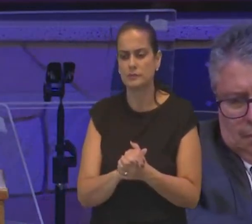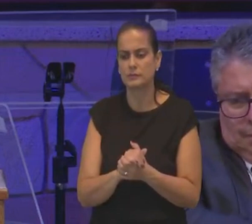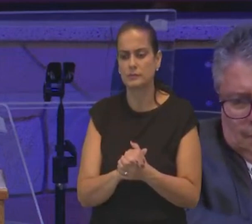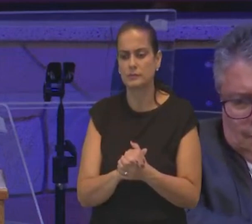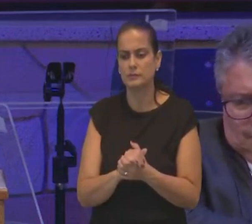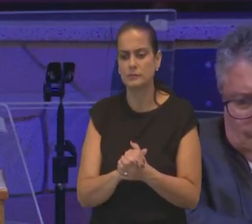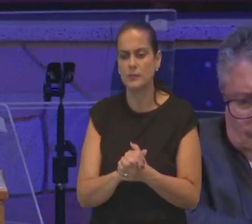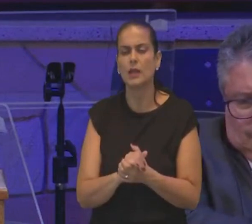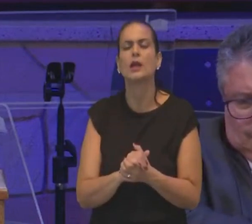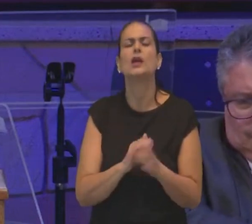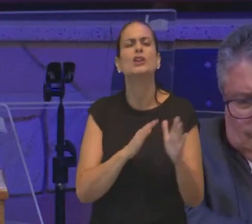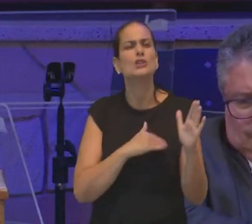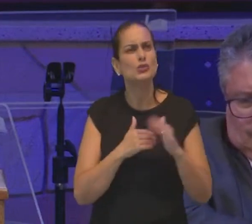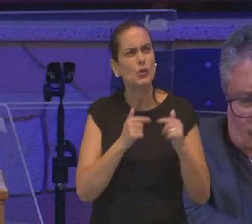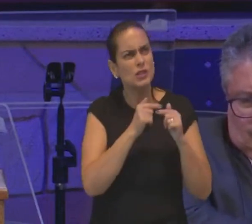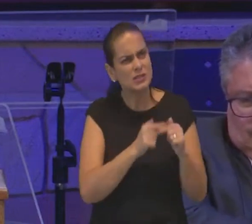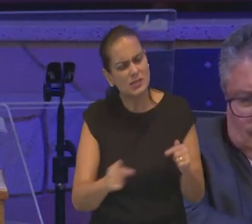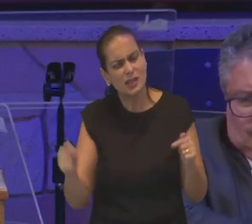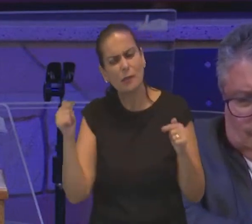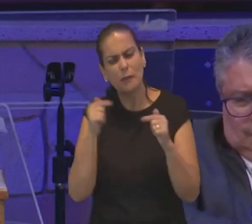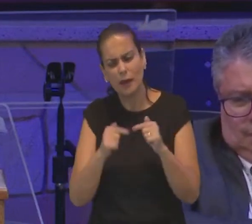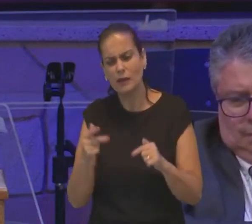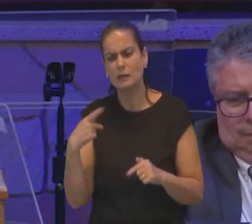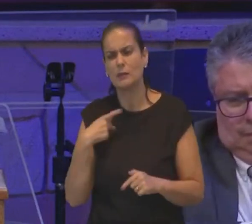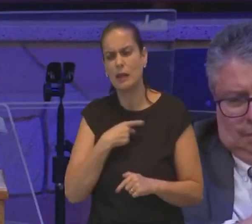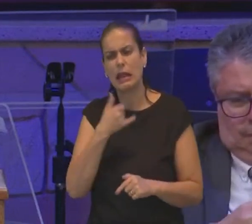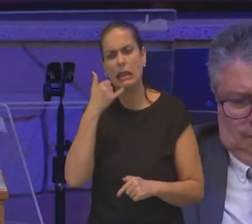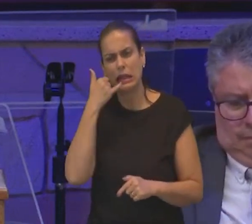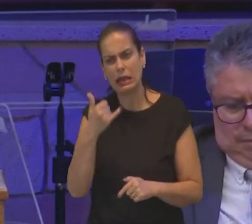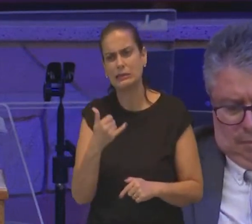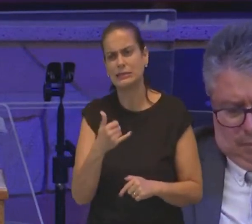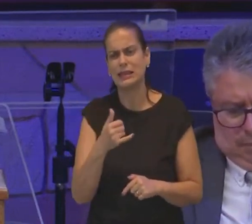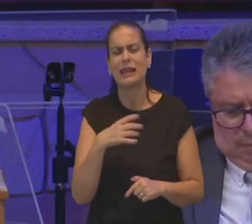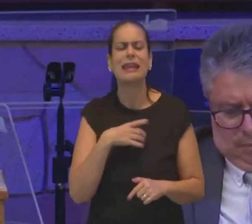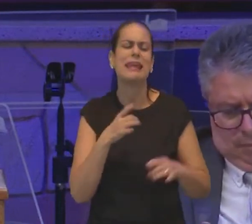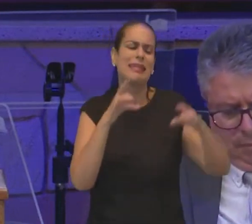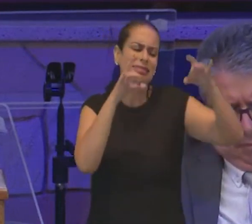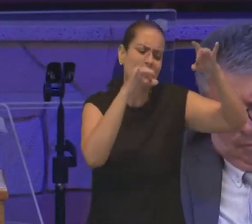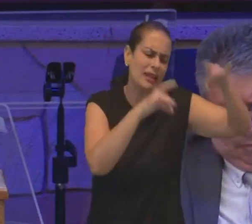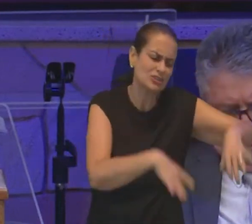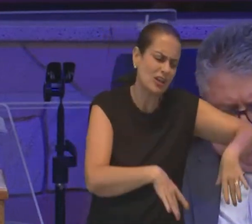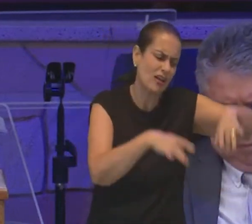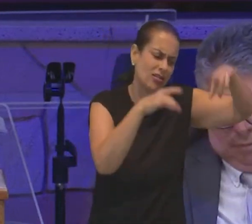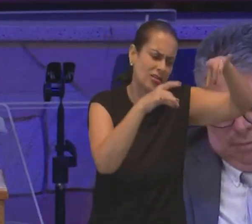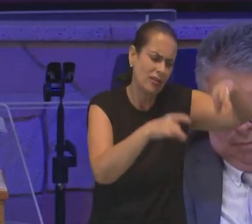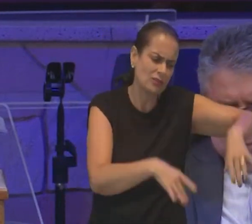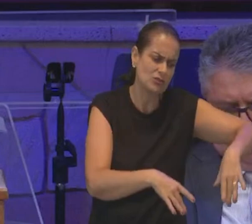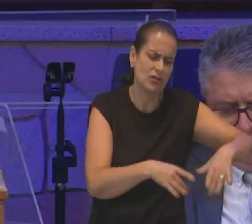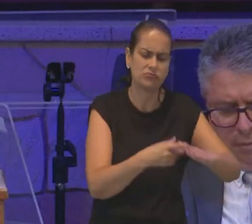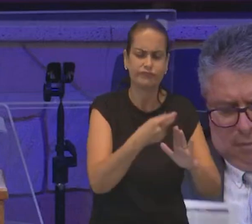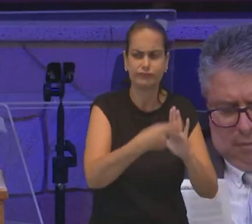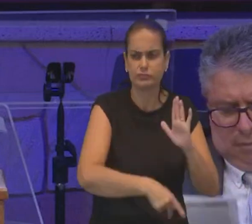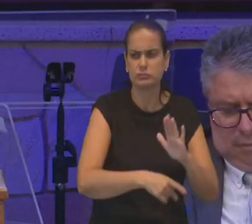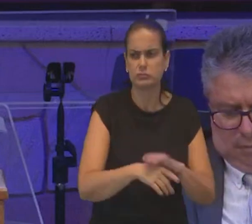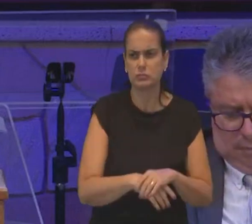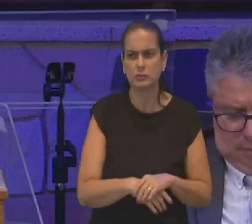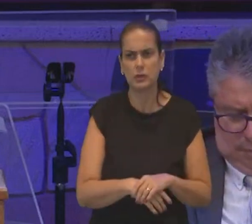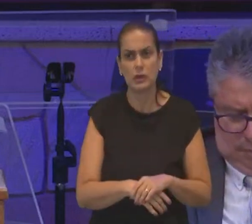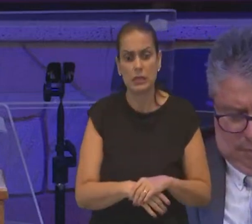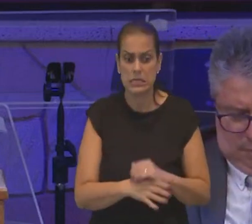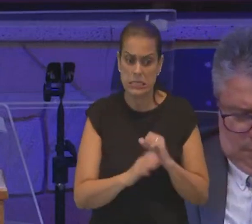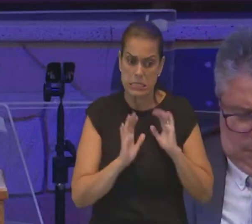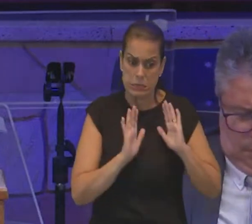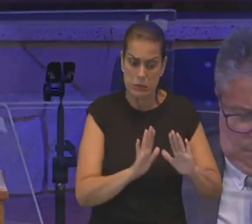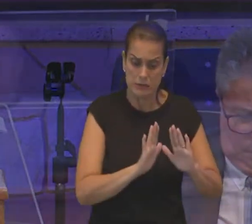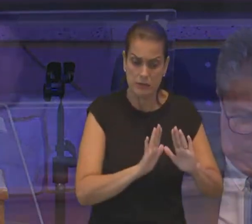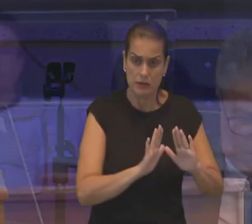Toda semana um missionário me ligava dizendo: pastor, Alexandre está querendo desistir do projeto. Esse pastor, segura aí, porque o negócio